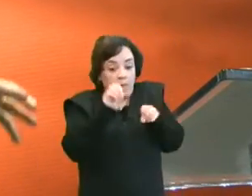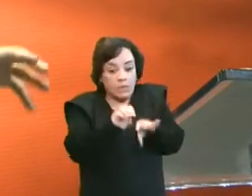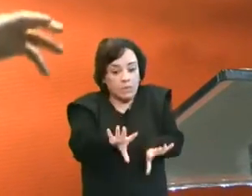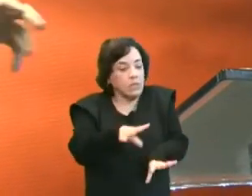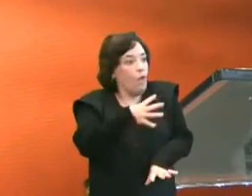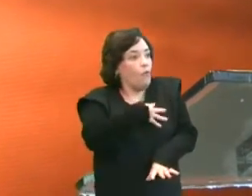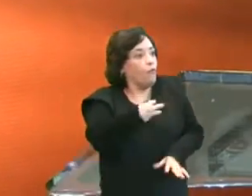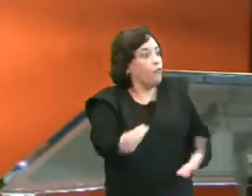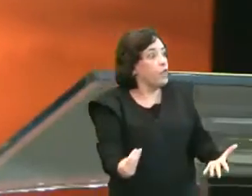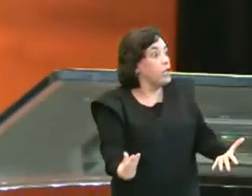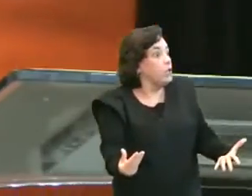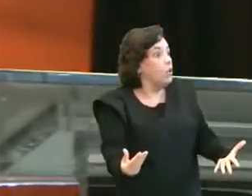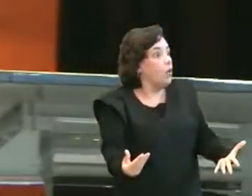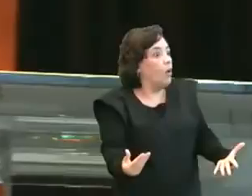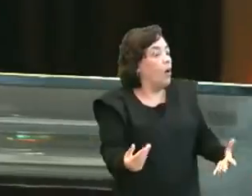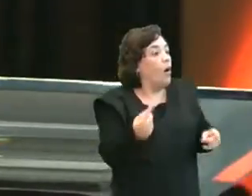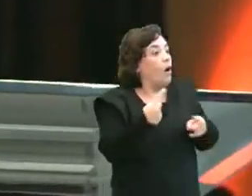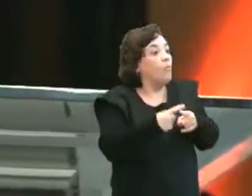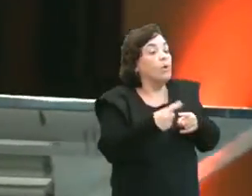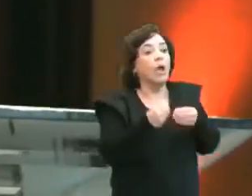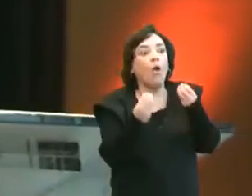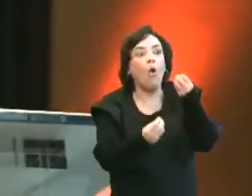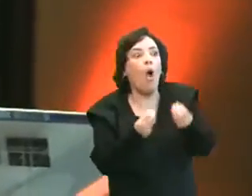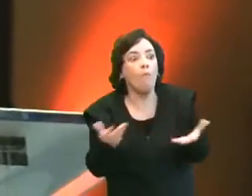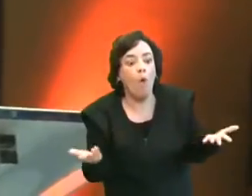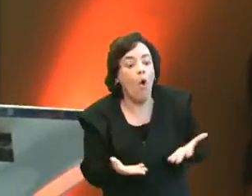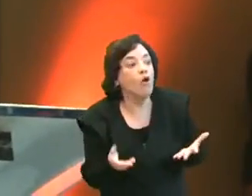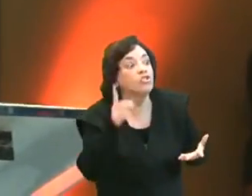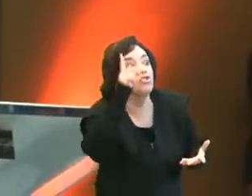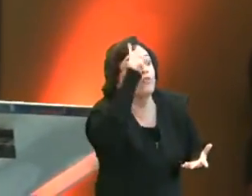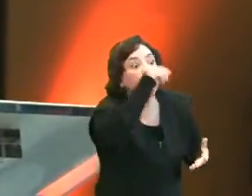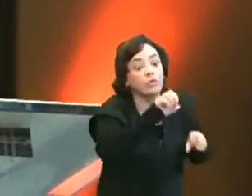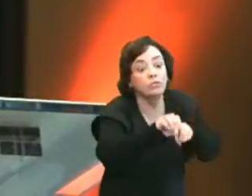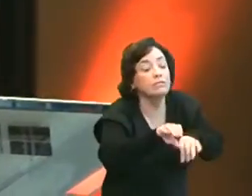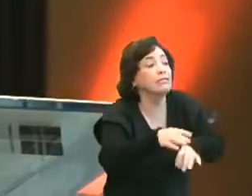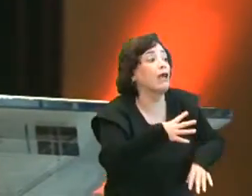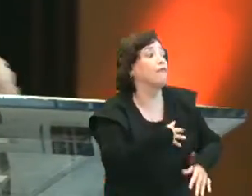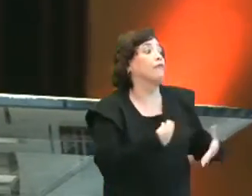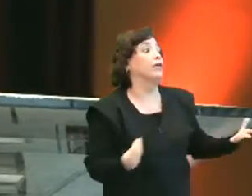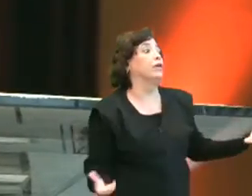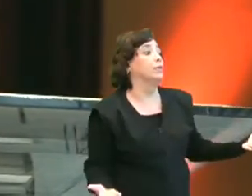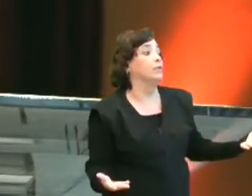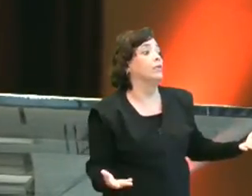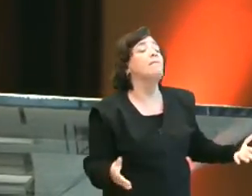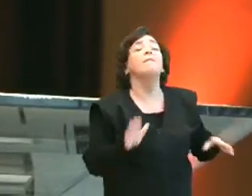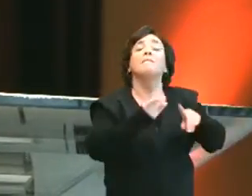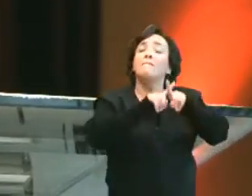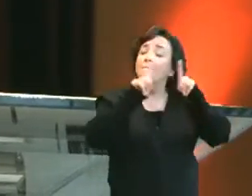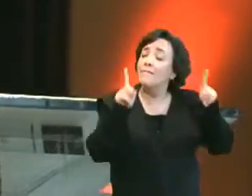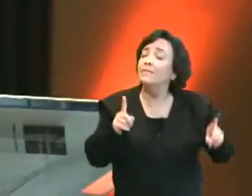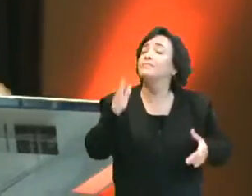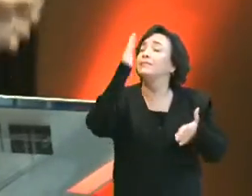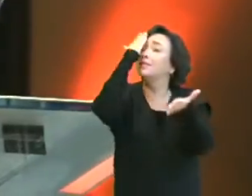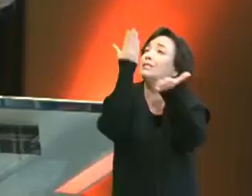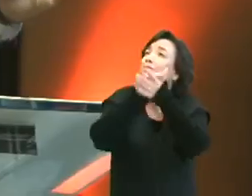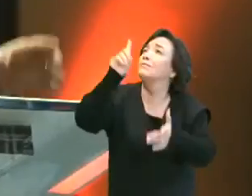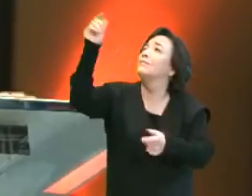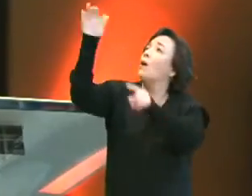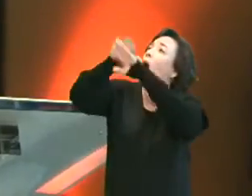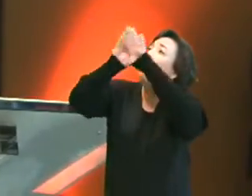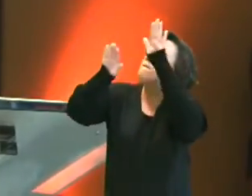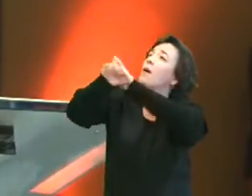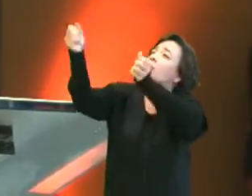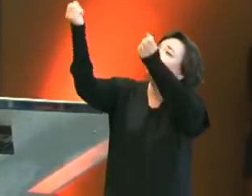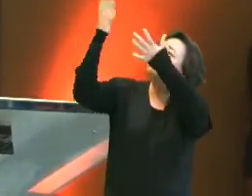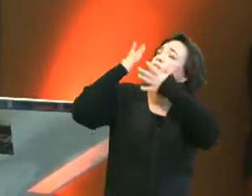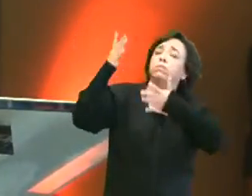de Deus sendo, sim, estabelecida sobre nós nestes dias. Você se sente